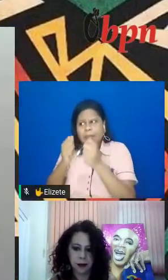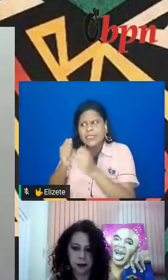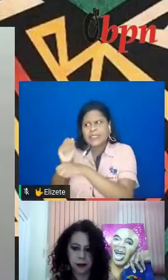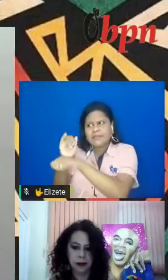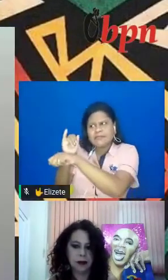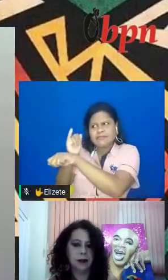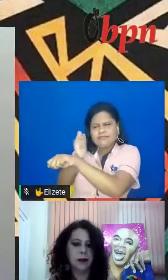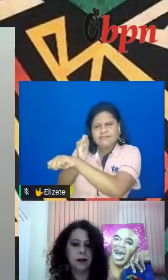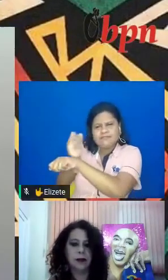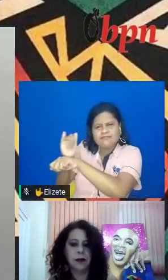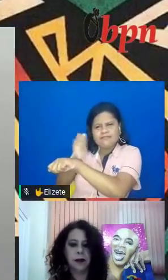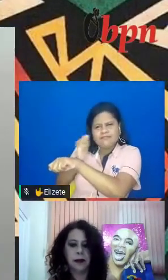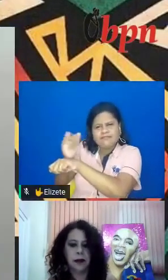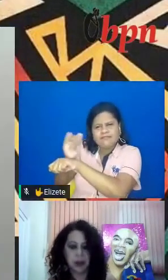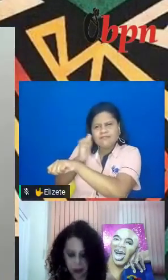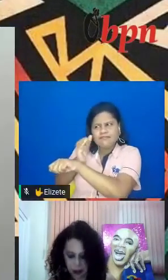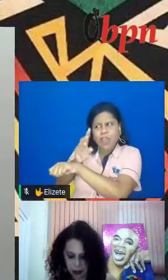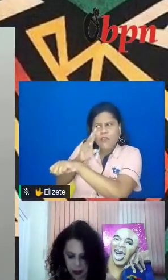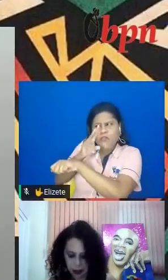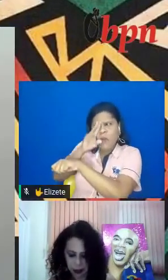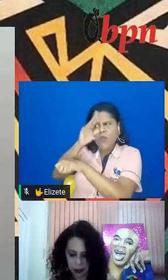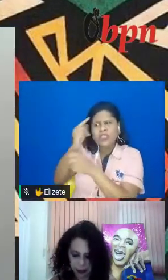de força, né?